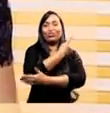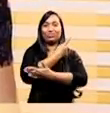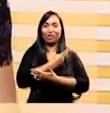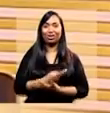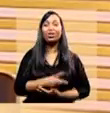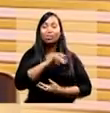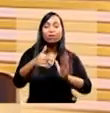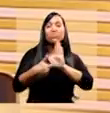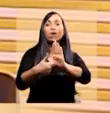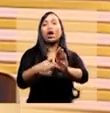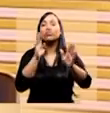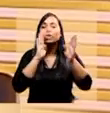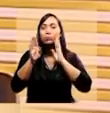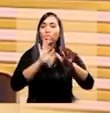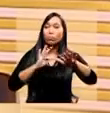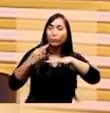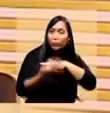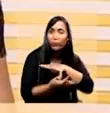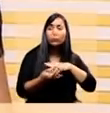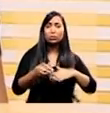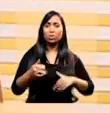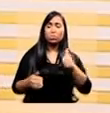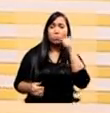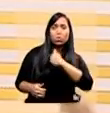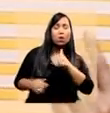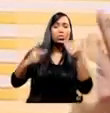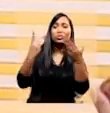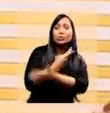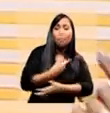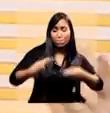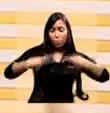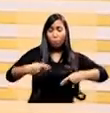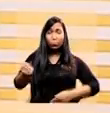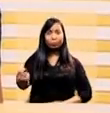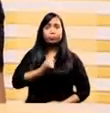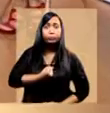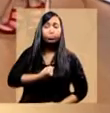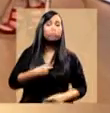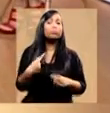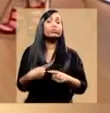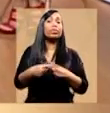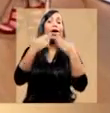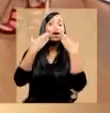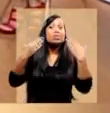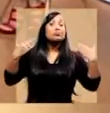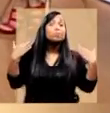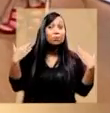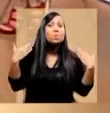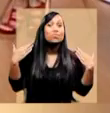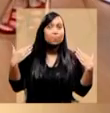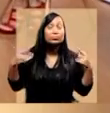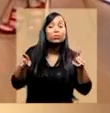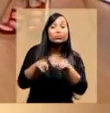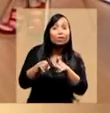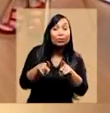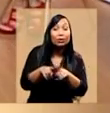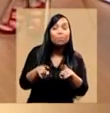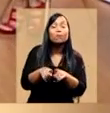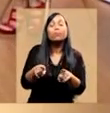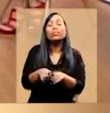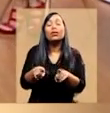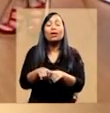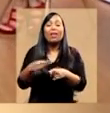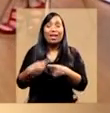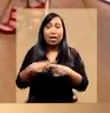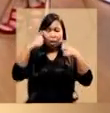para a internet. Nós temos casos de mulheres que tentaram até a morte, suicídio, pela exposição e pela...